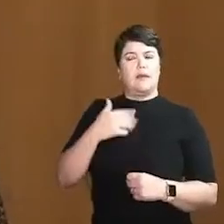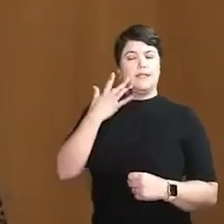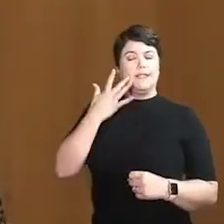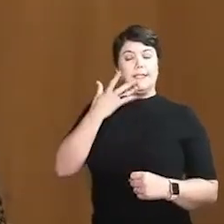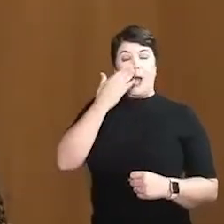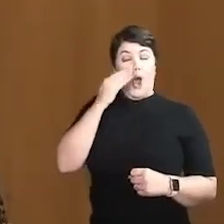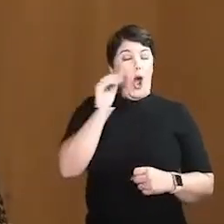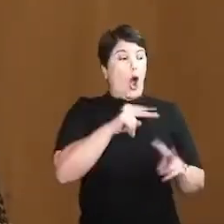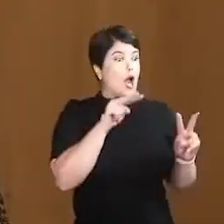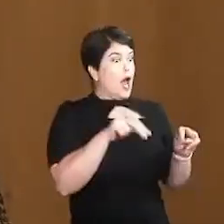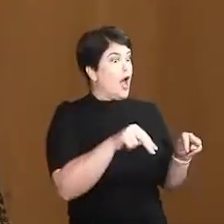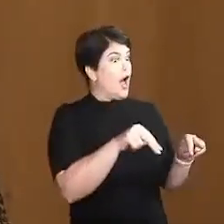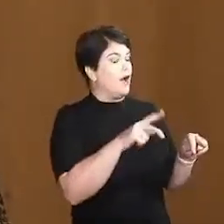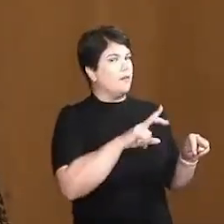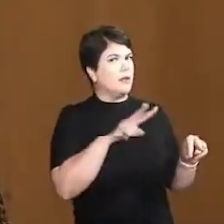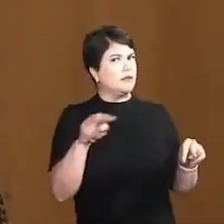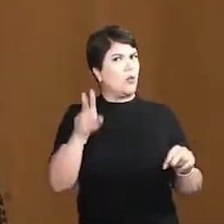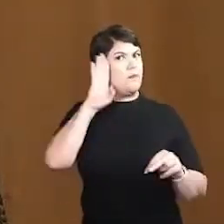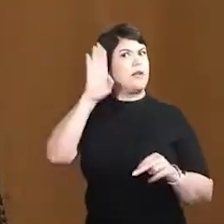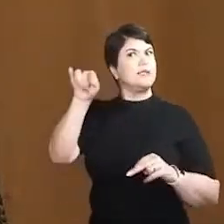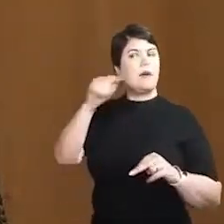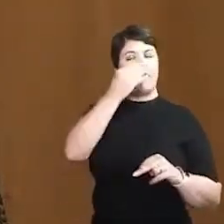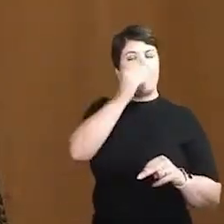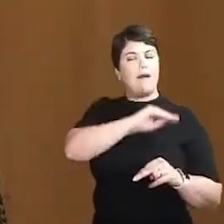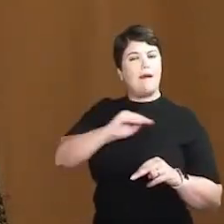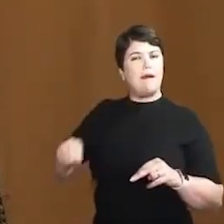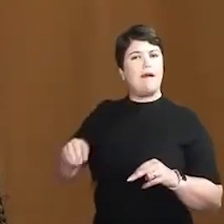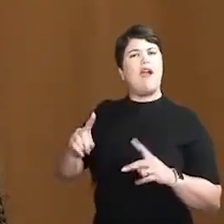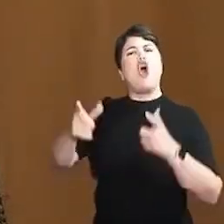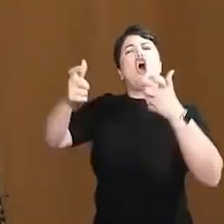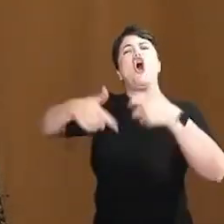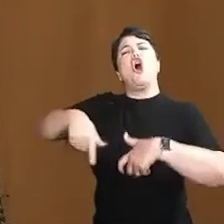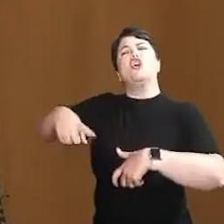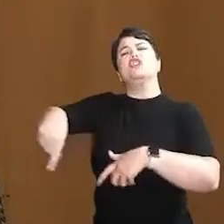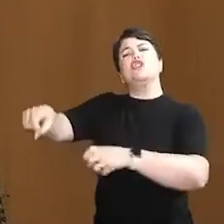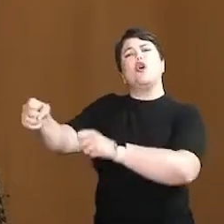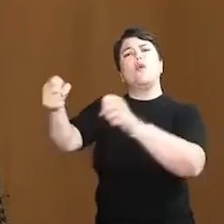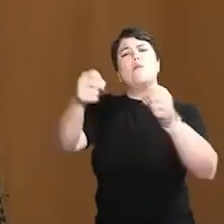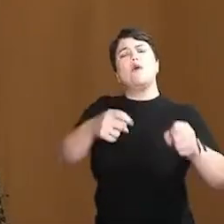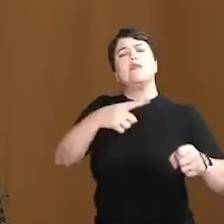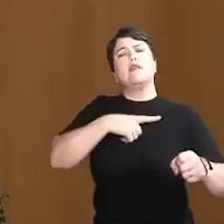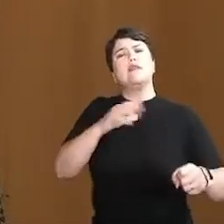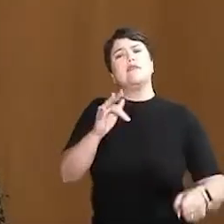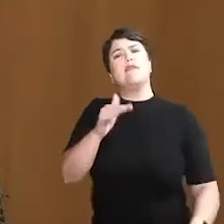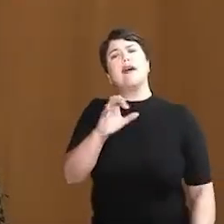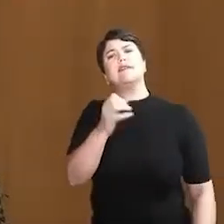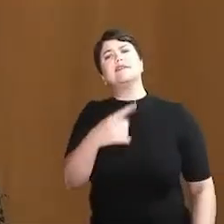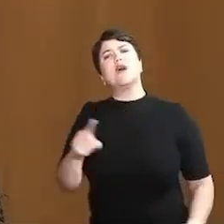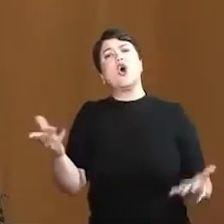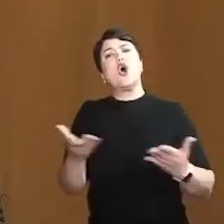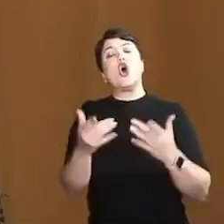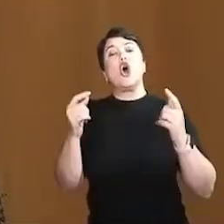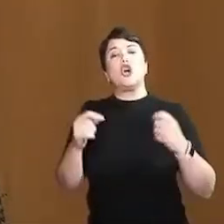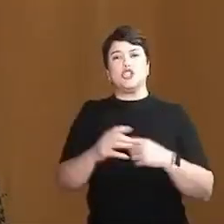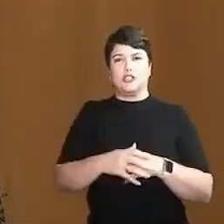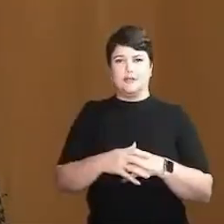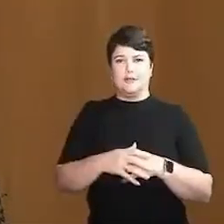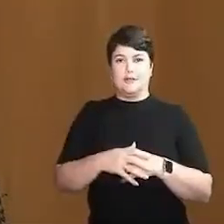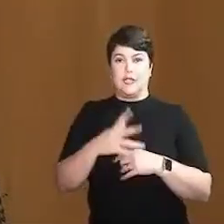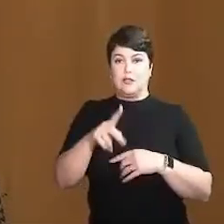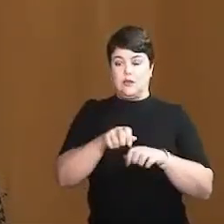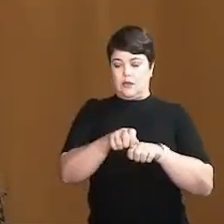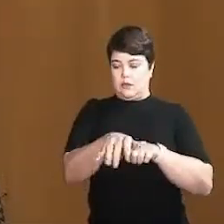o principal de onde vem esse poder gigantesco que as facções tê hoje da sua